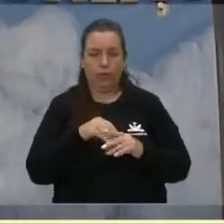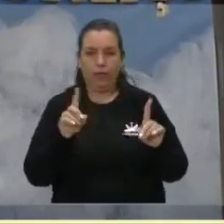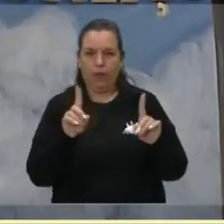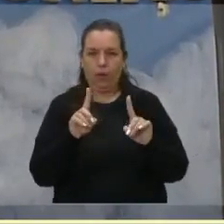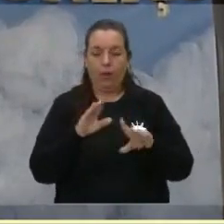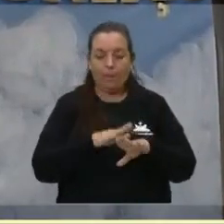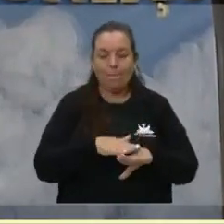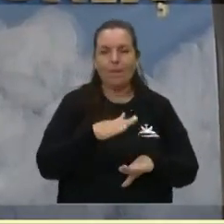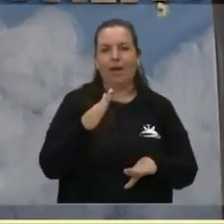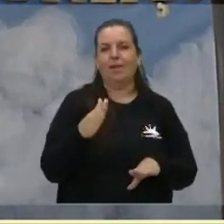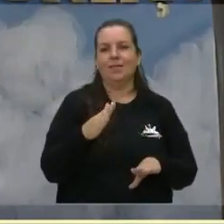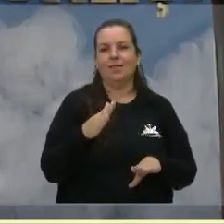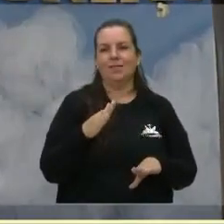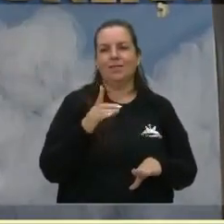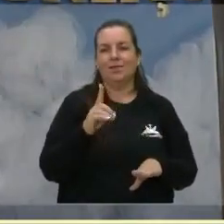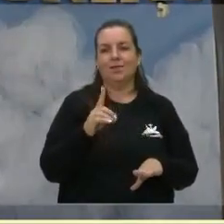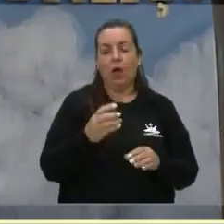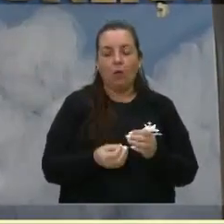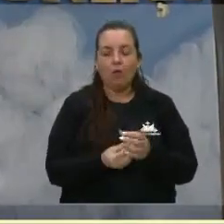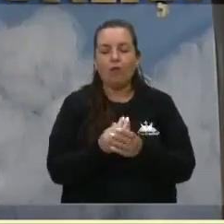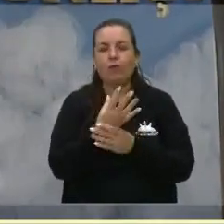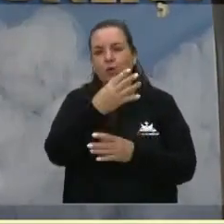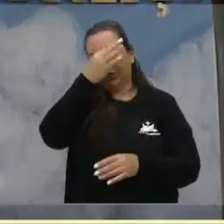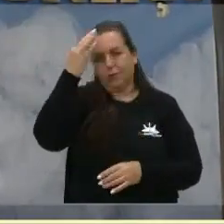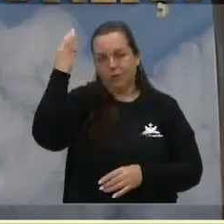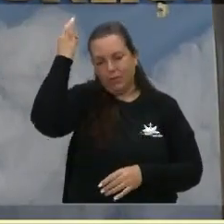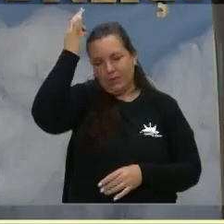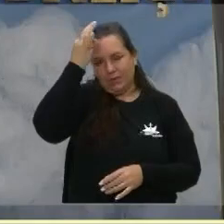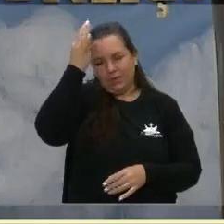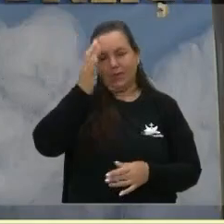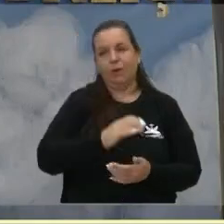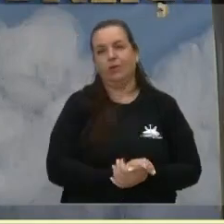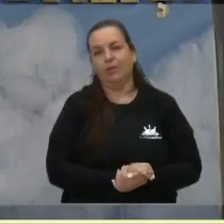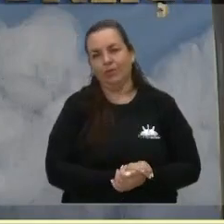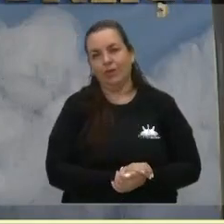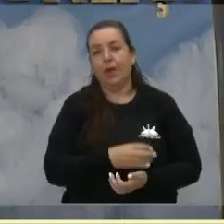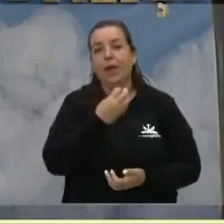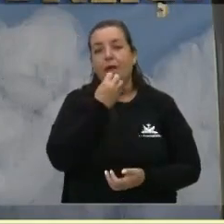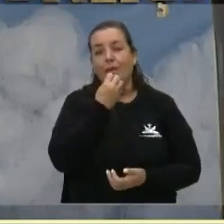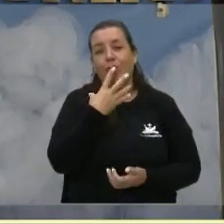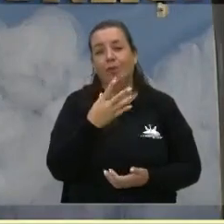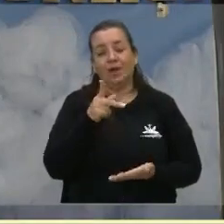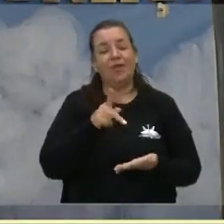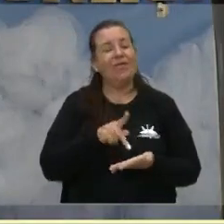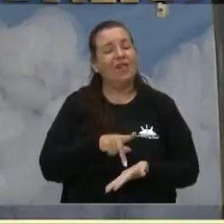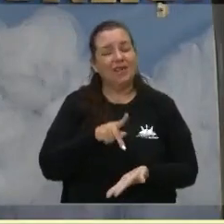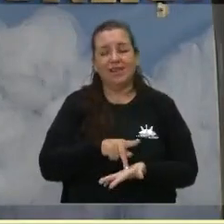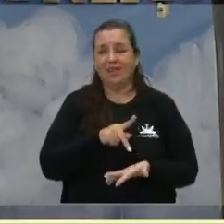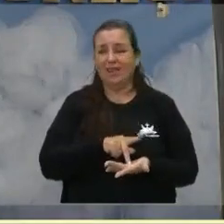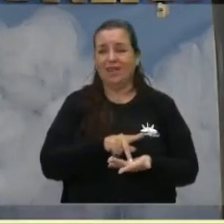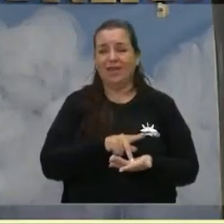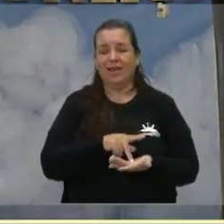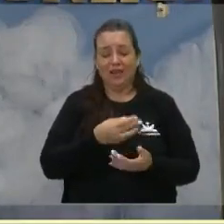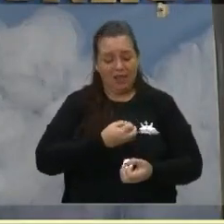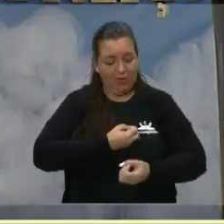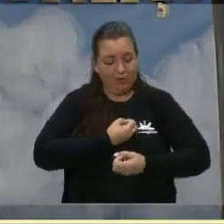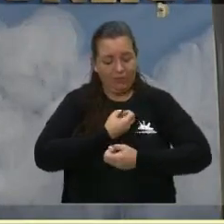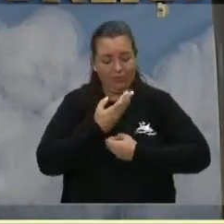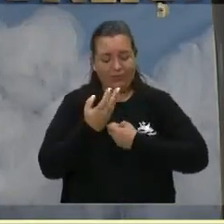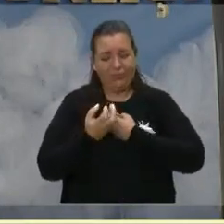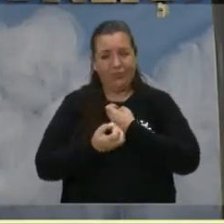mais. É um fruto do Espírito Santo. E veja que todas as homilias eu estou